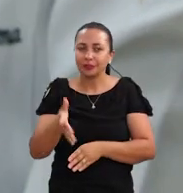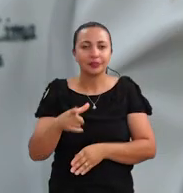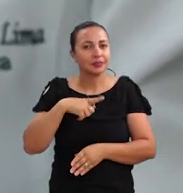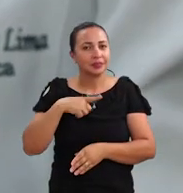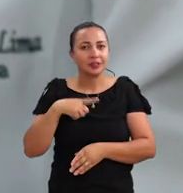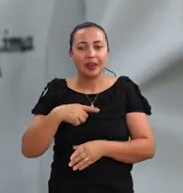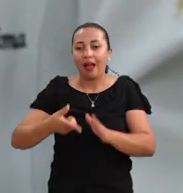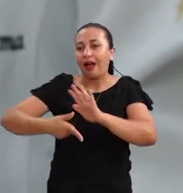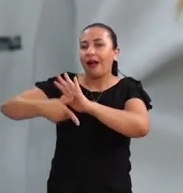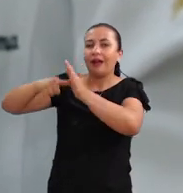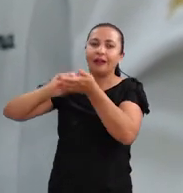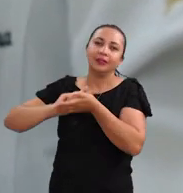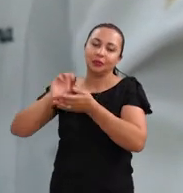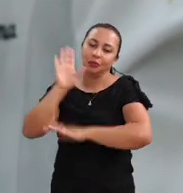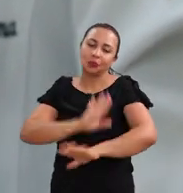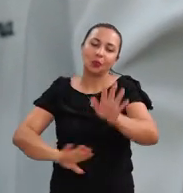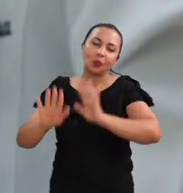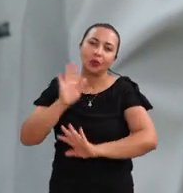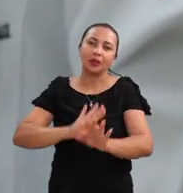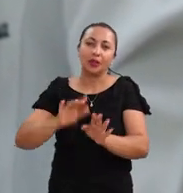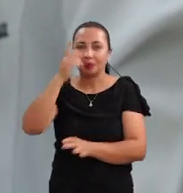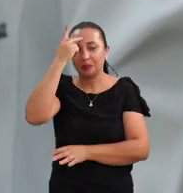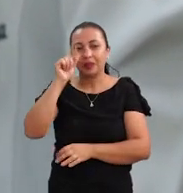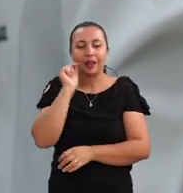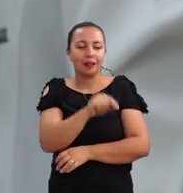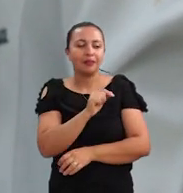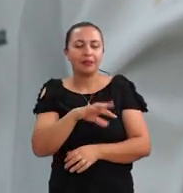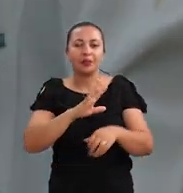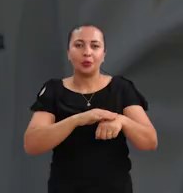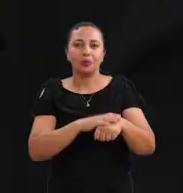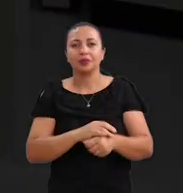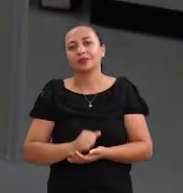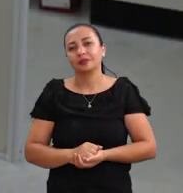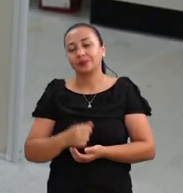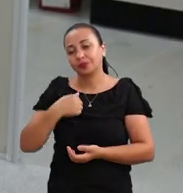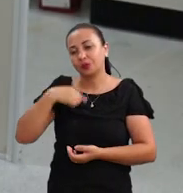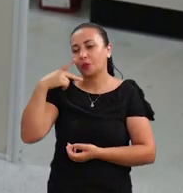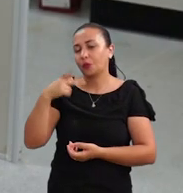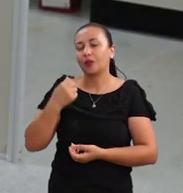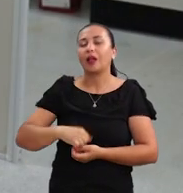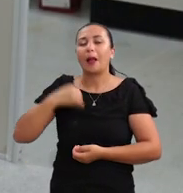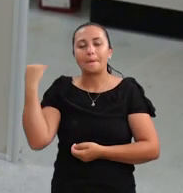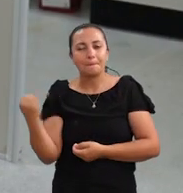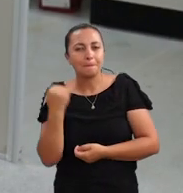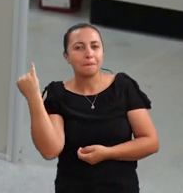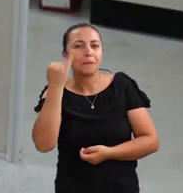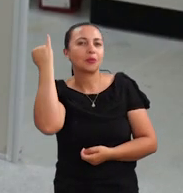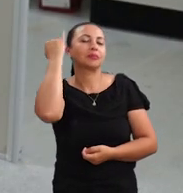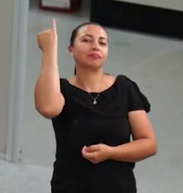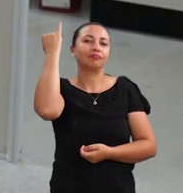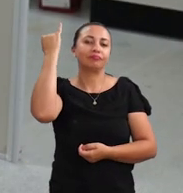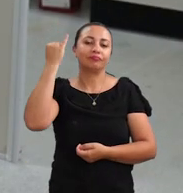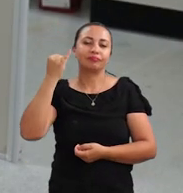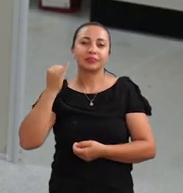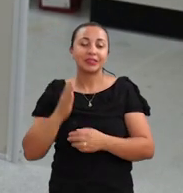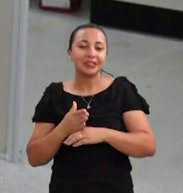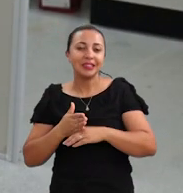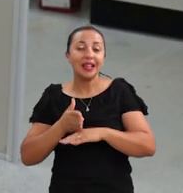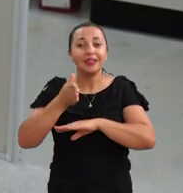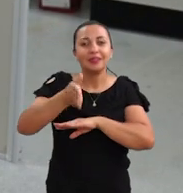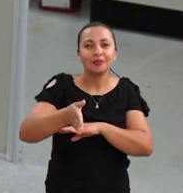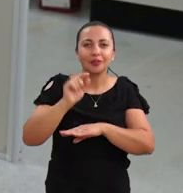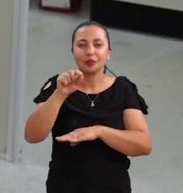antemão, ter, né, uma proteção para aquela doença. Eu digo que é de suma importância, né, é através do que a